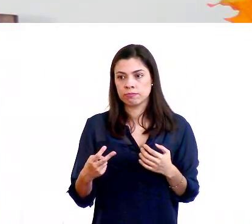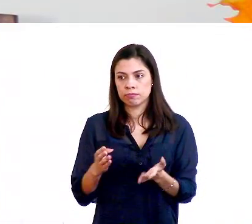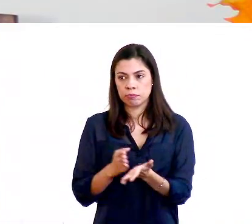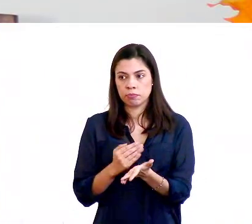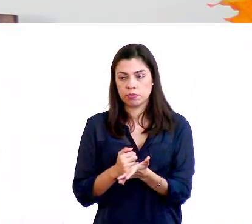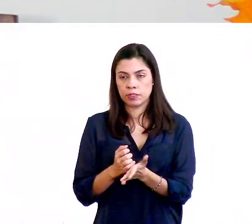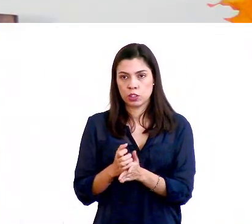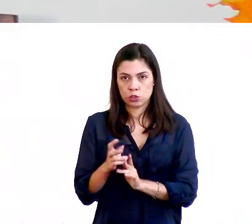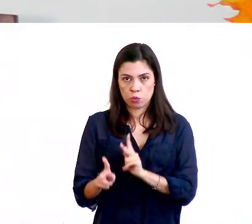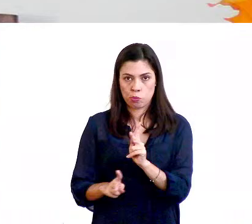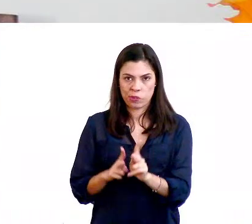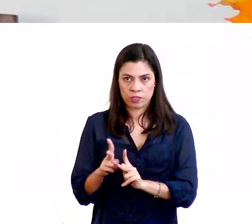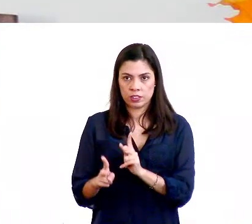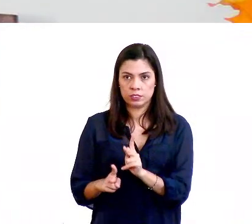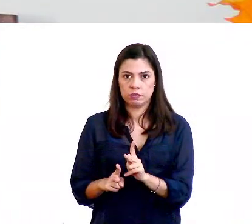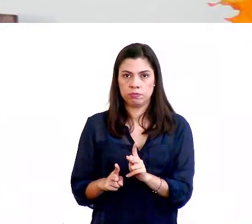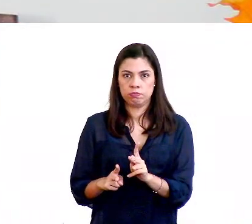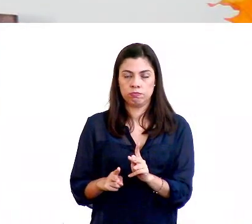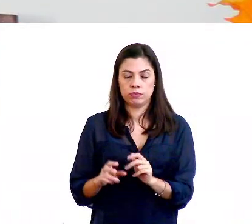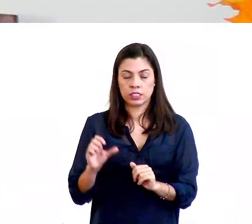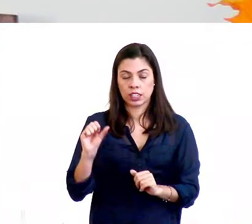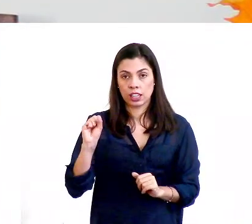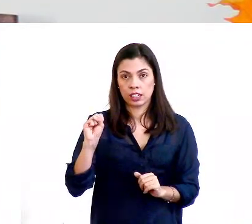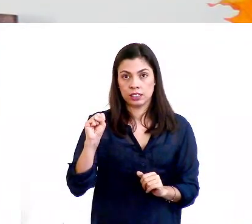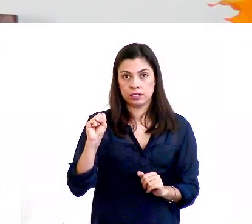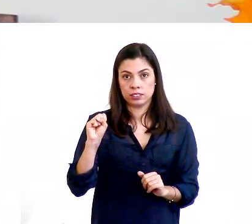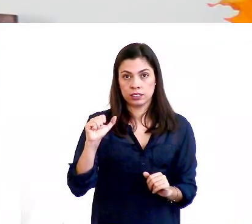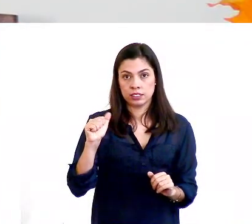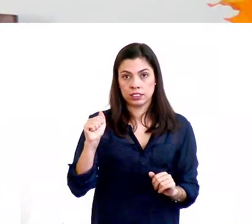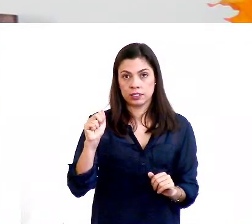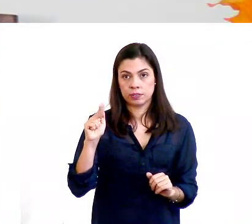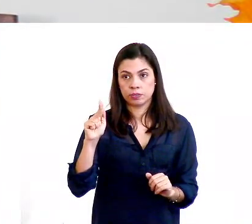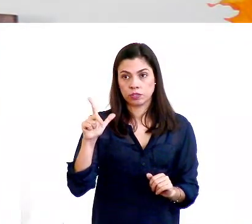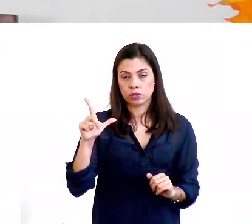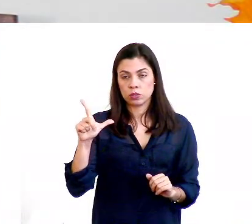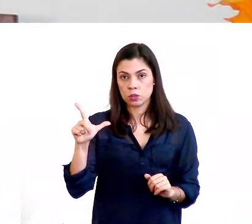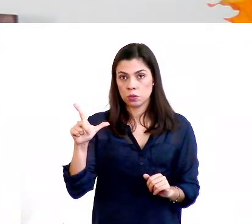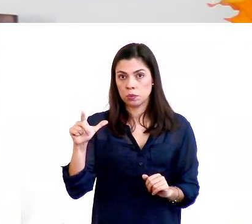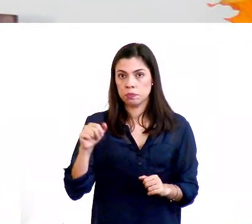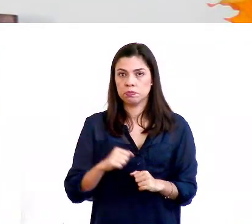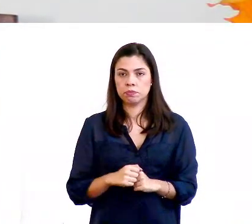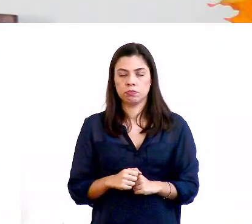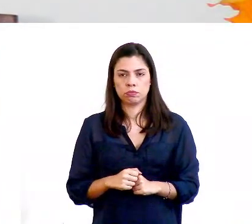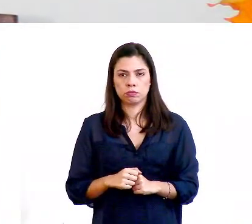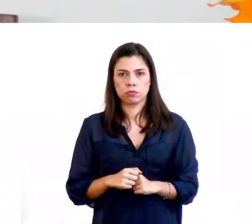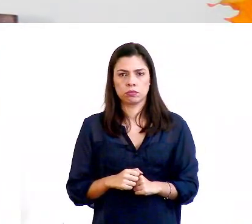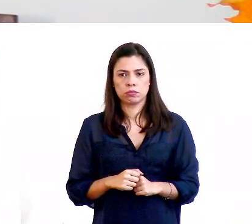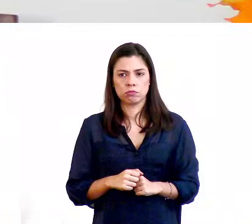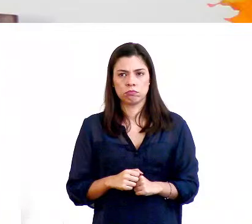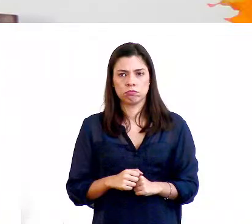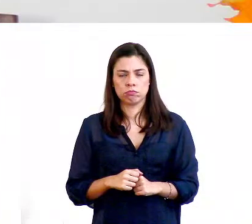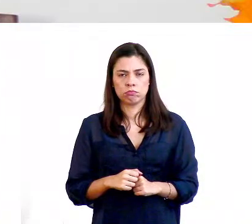um homem imponente, um homem respeitado,